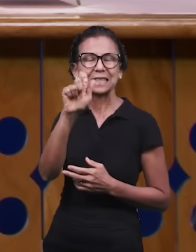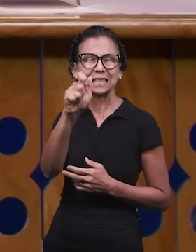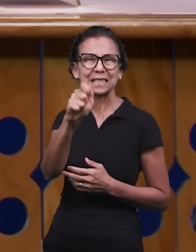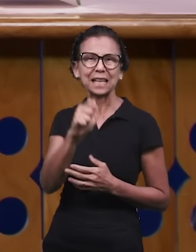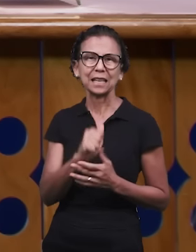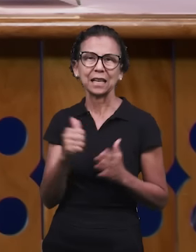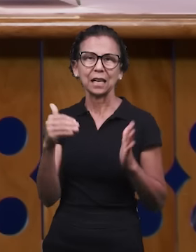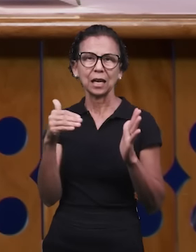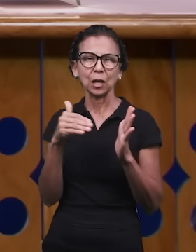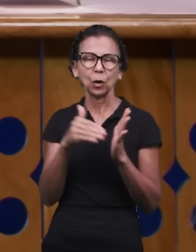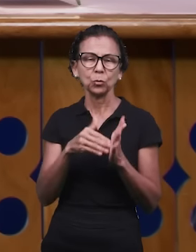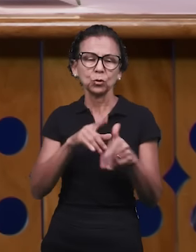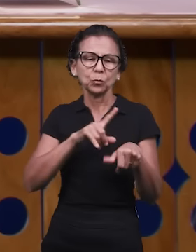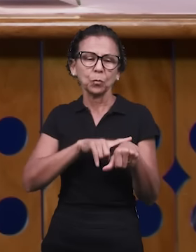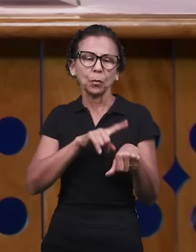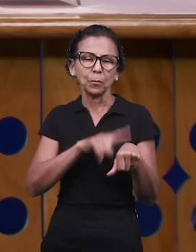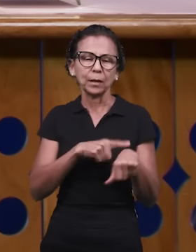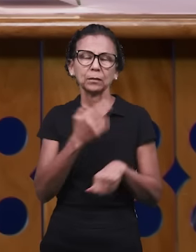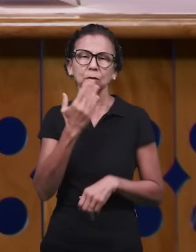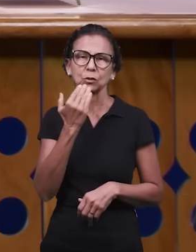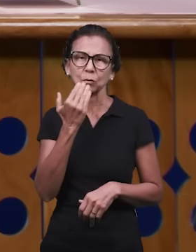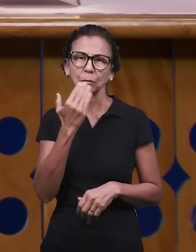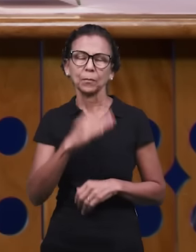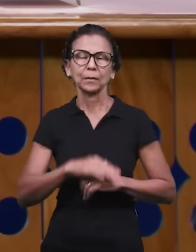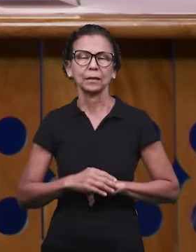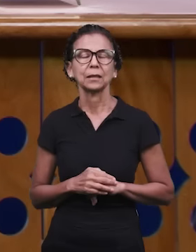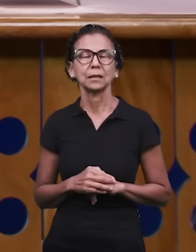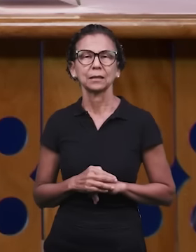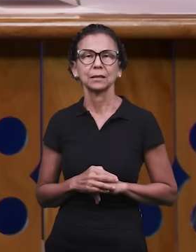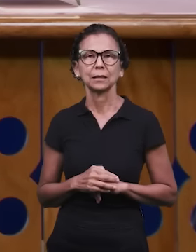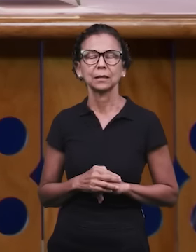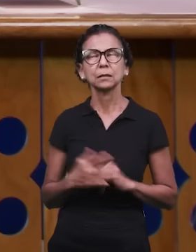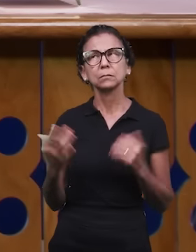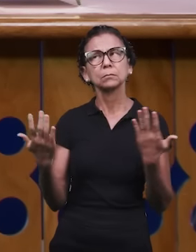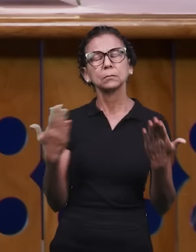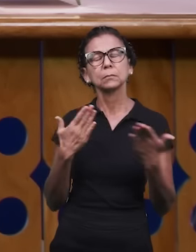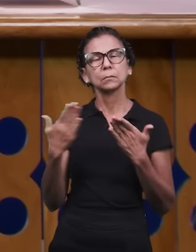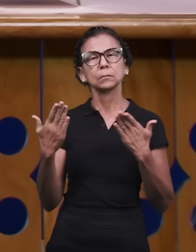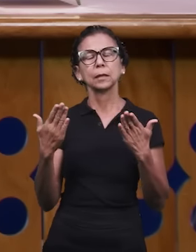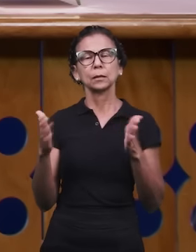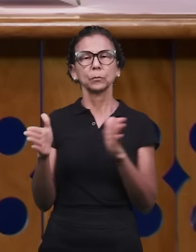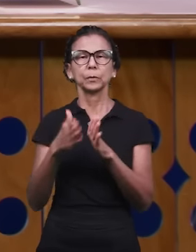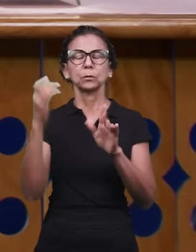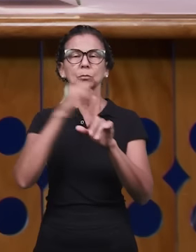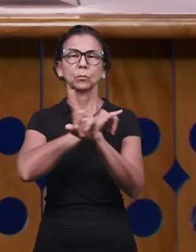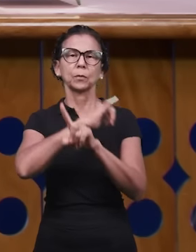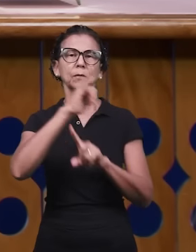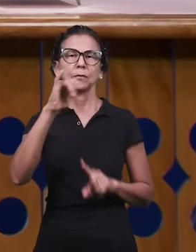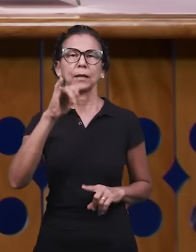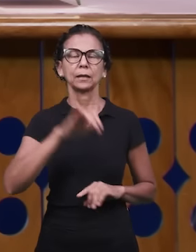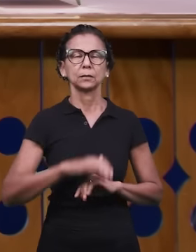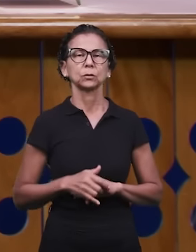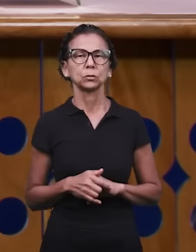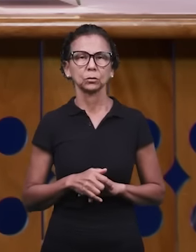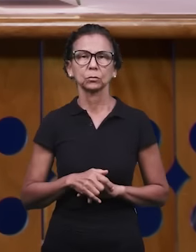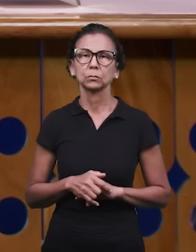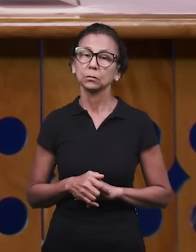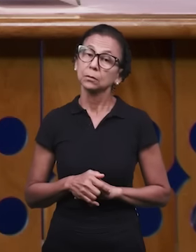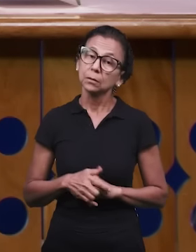perto da meia-noite, o tempo profético de Deus, hora de abrir a